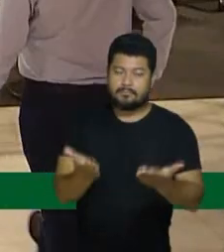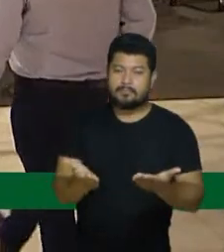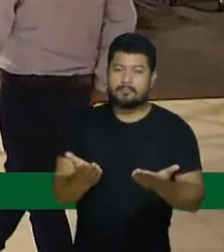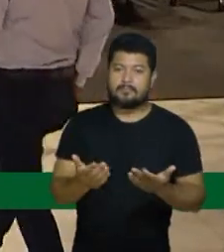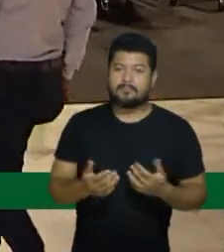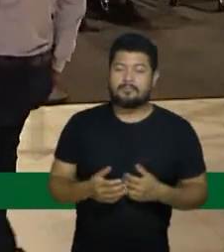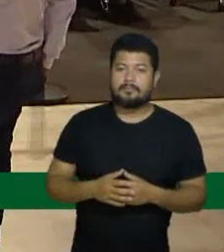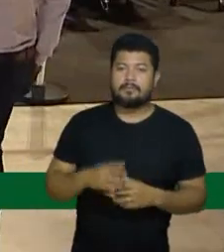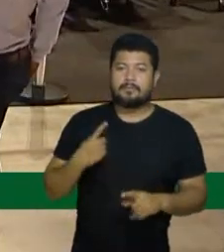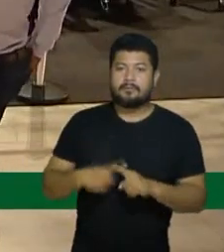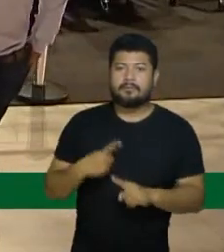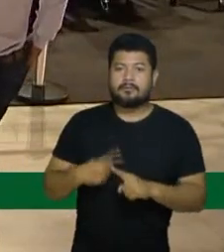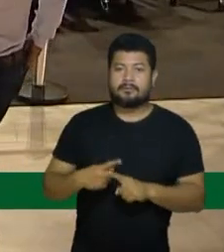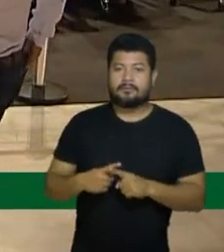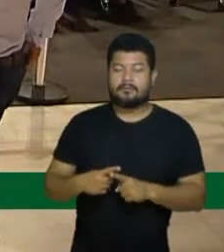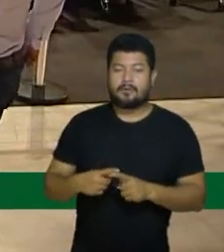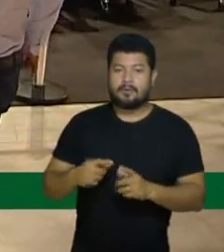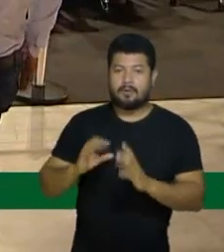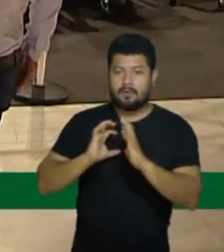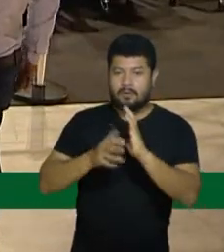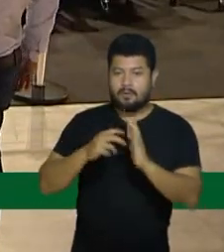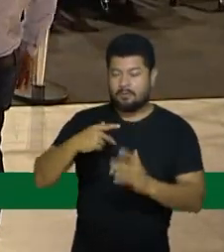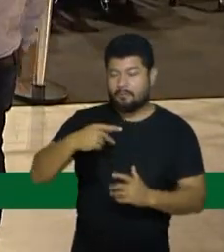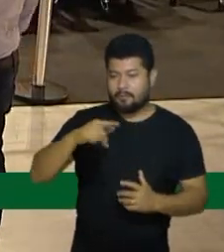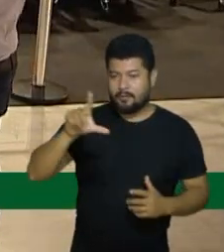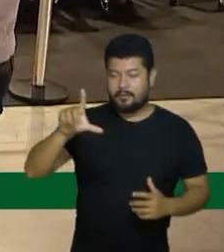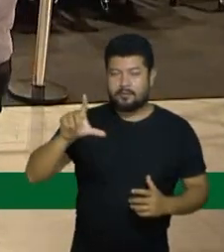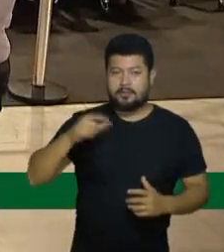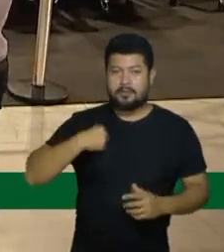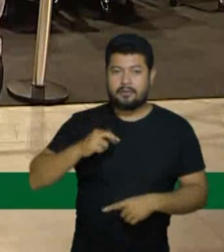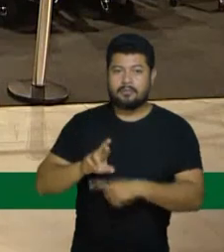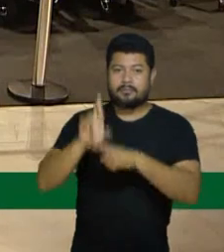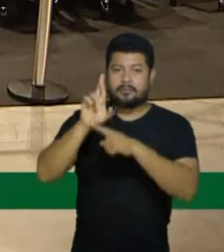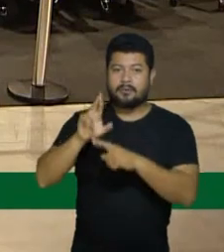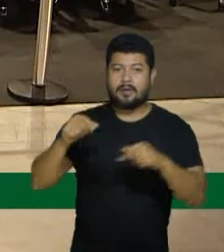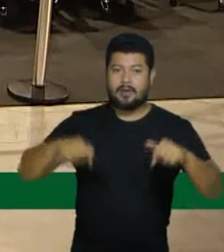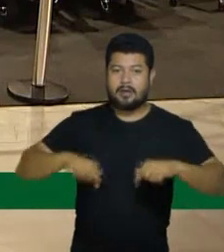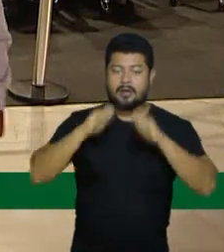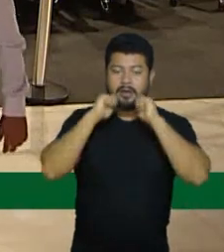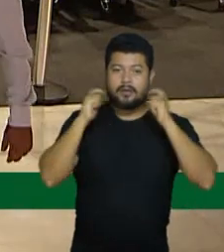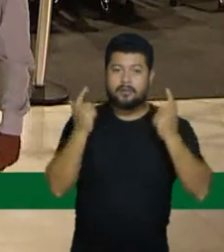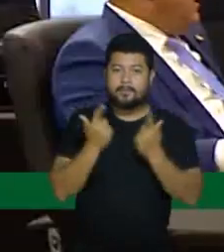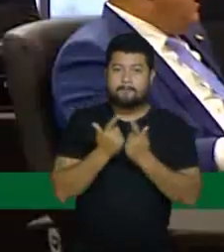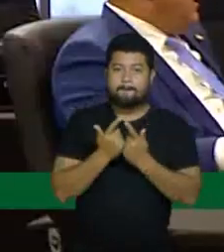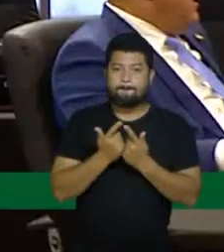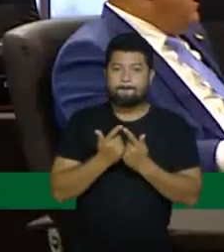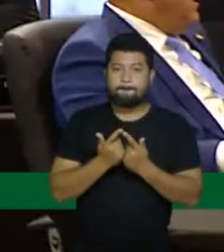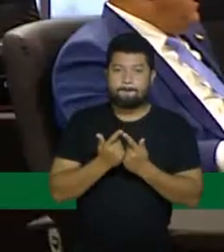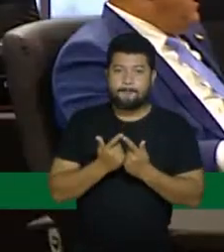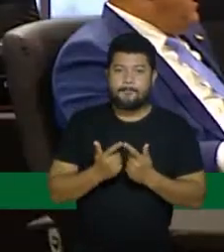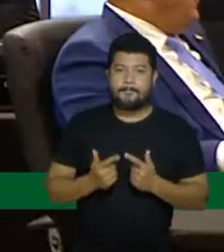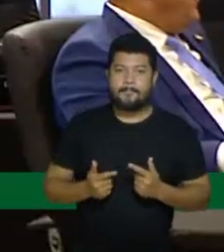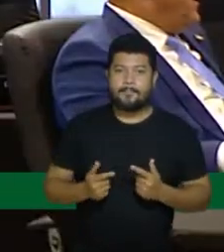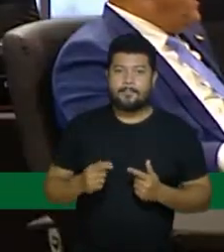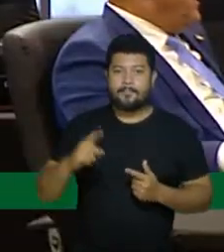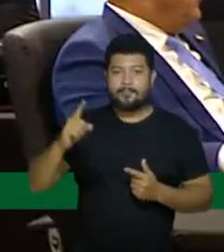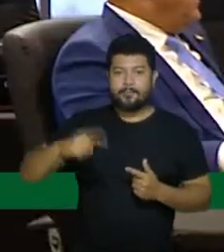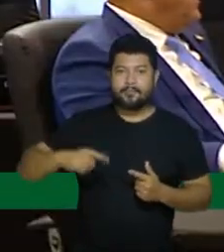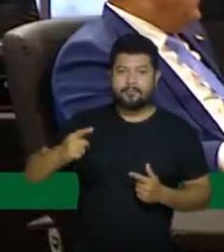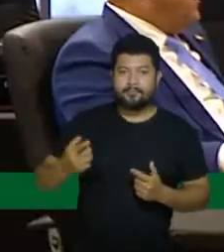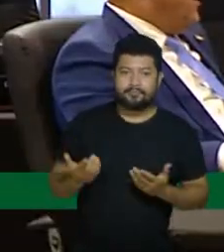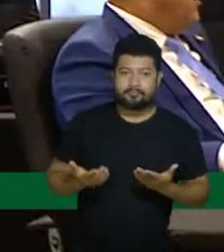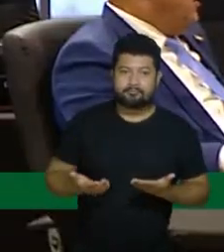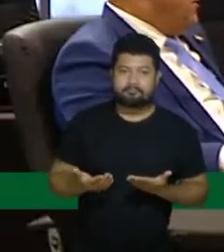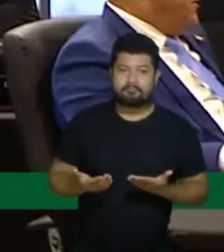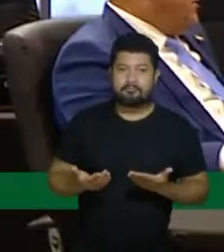o partido novo que é o partido qual represento aqui nessa Assembleia Legislativa é um partido que de ofício já é contra